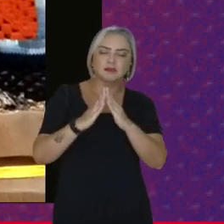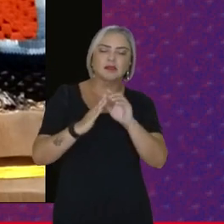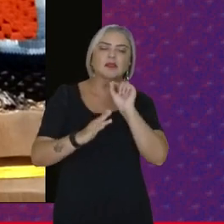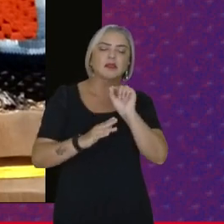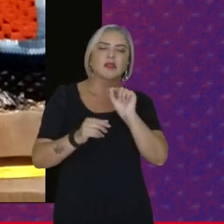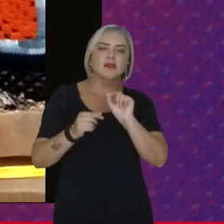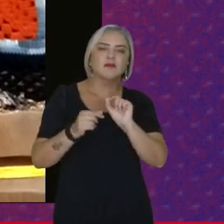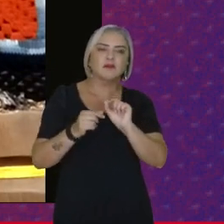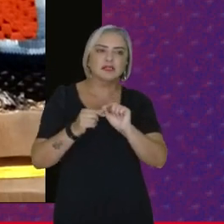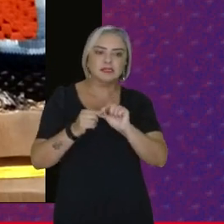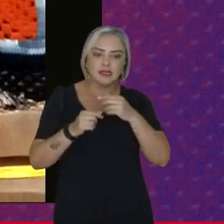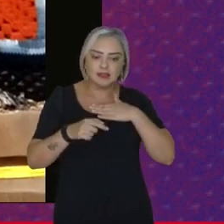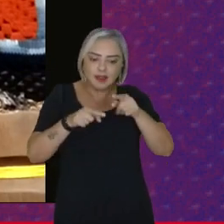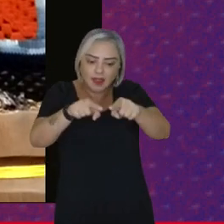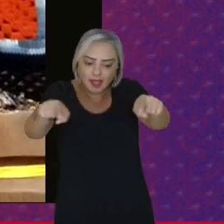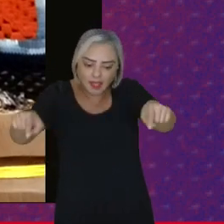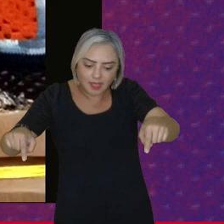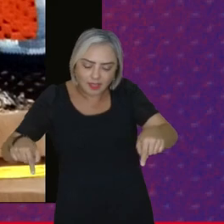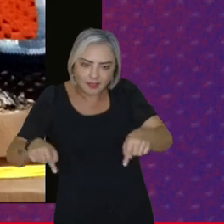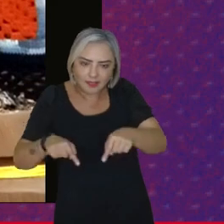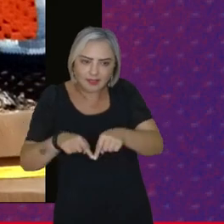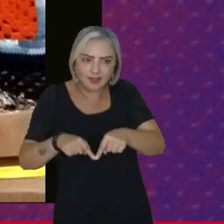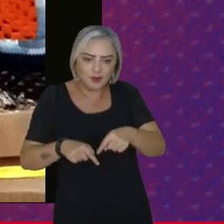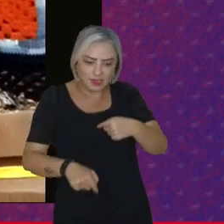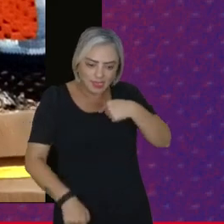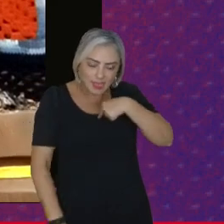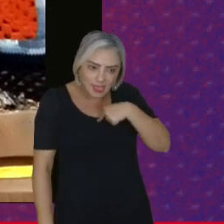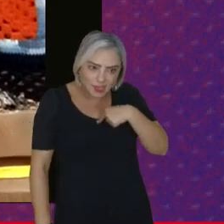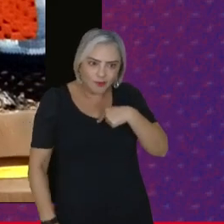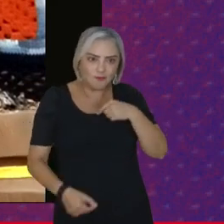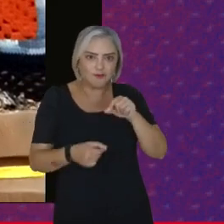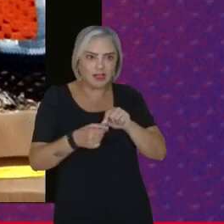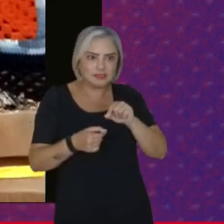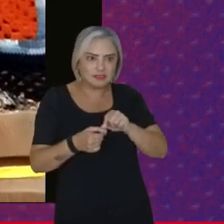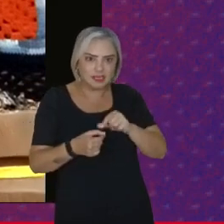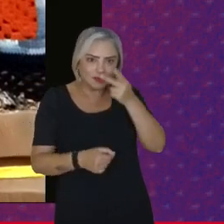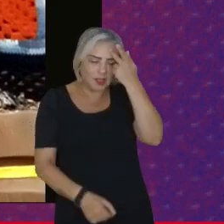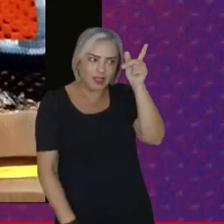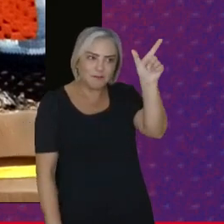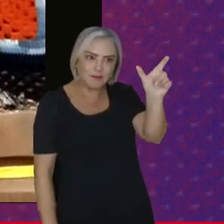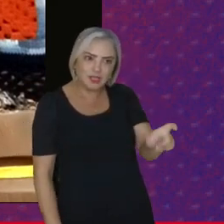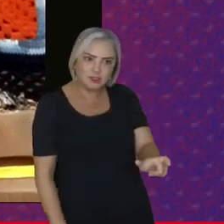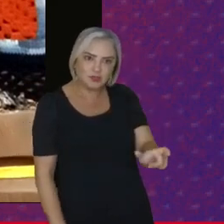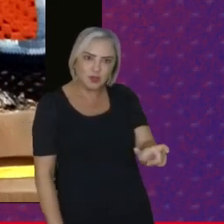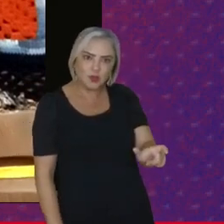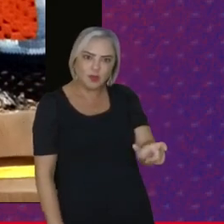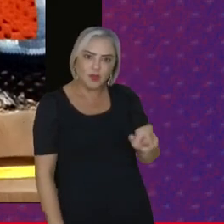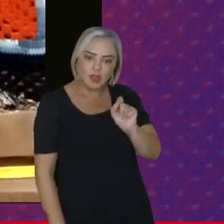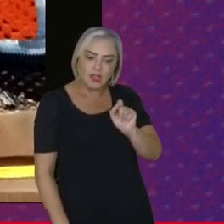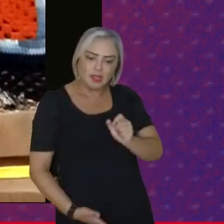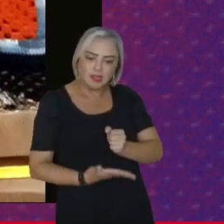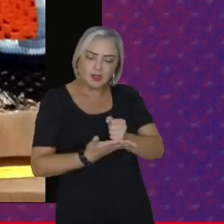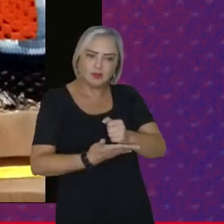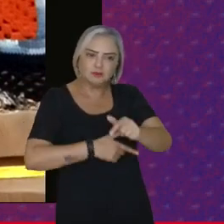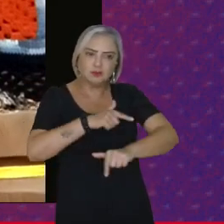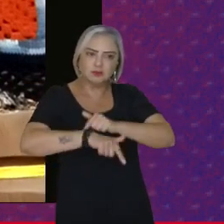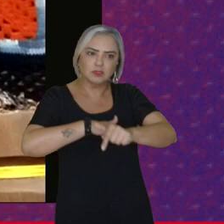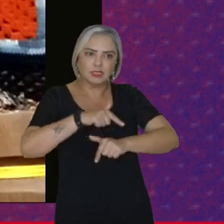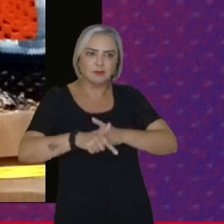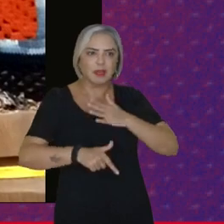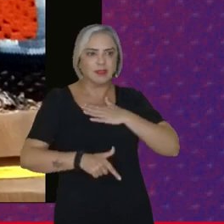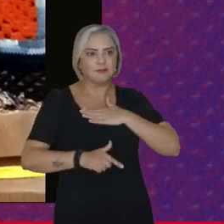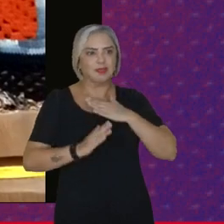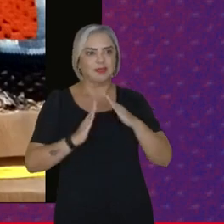com o meu quintal? O que é que eu estou fazendo com aquela pessoa que contribui no trabalho da